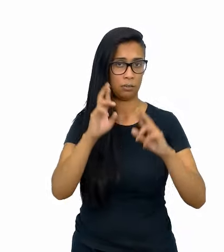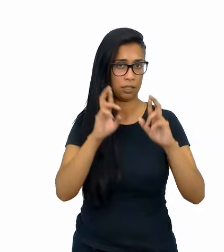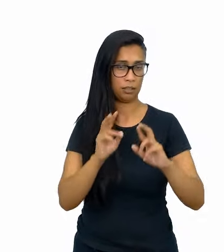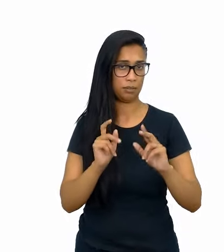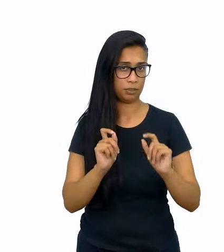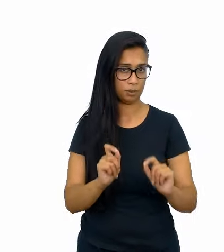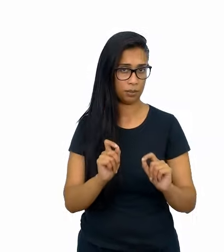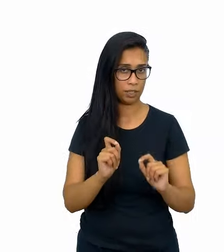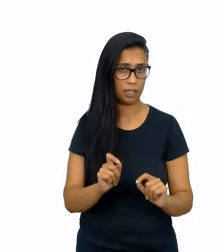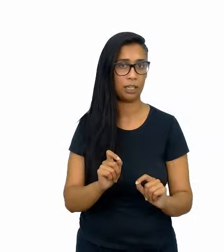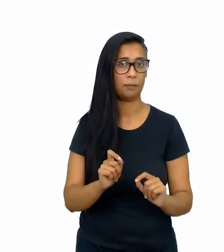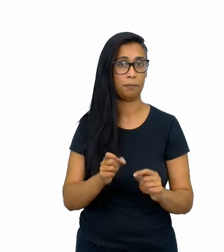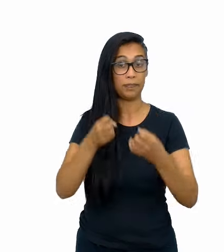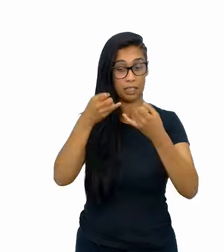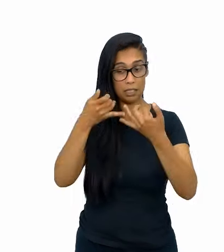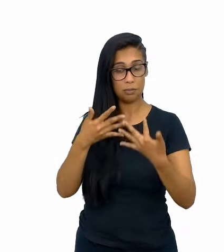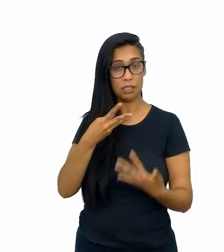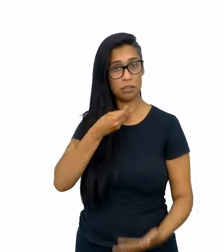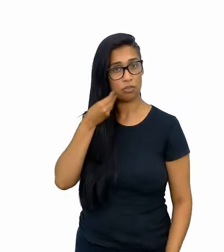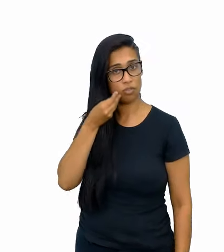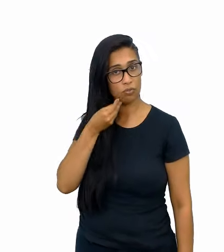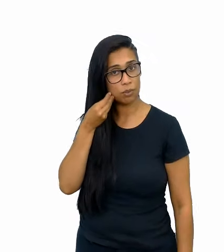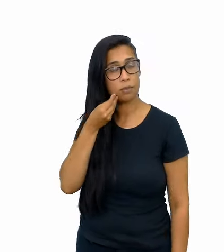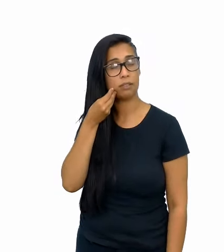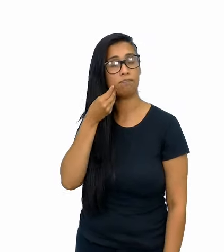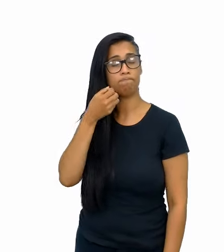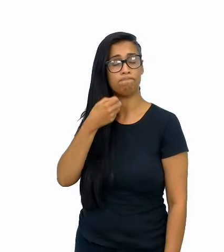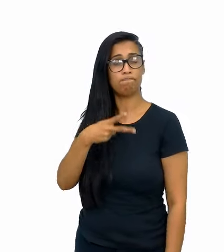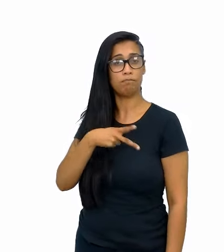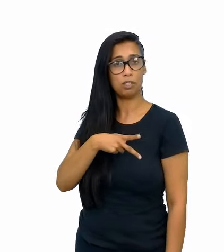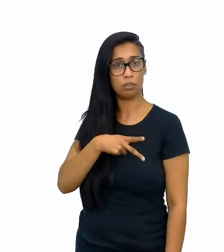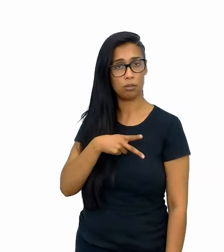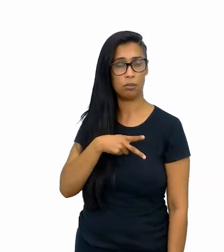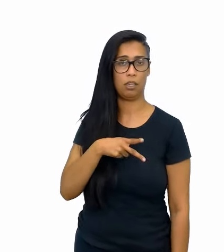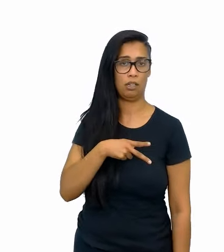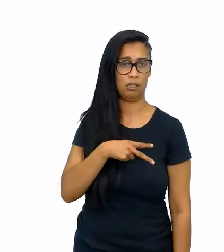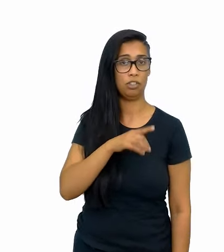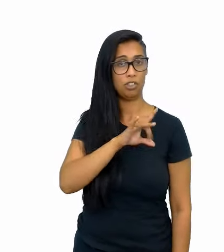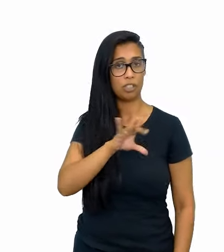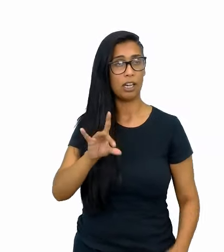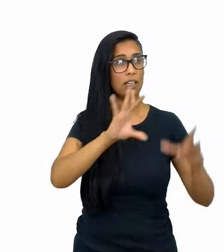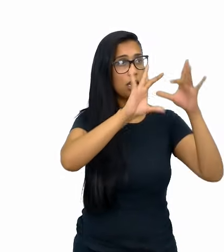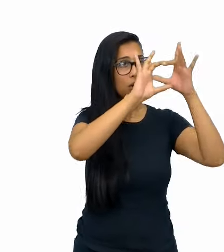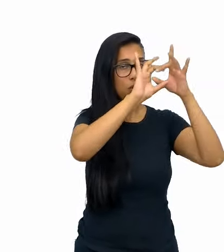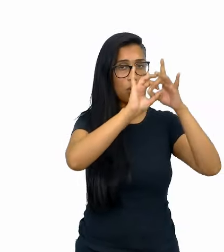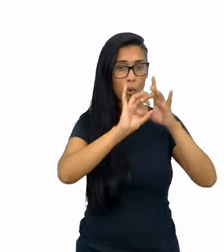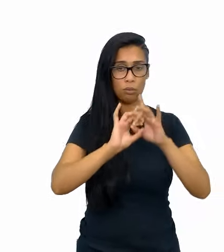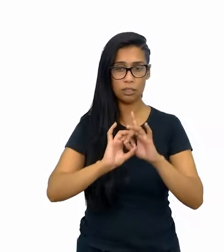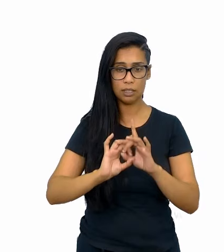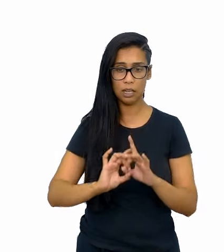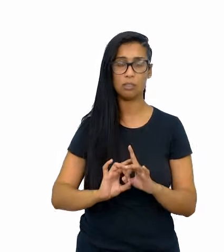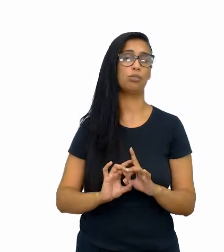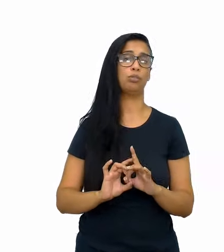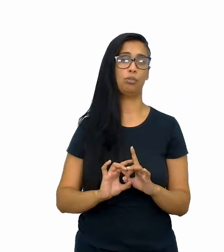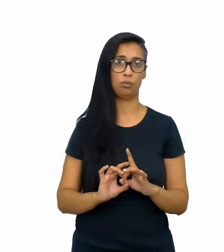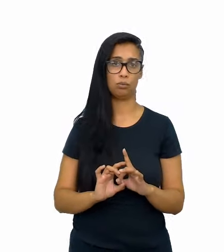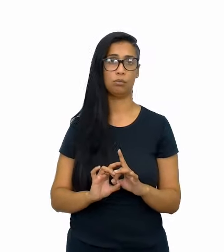relatos pessoais, né? E eu destaco que o papel fundamental do contexto de produção para nortear a tomada